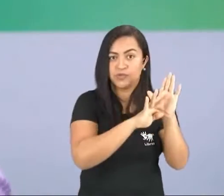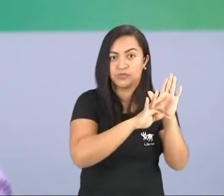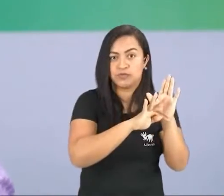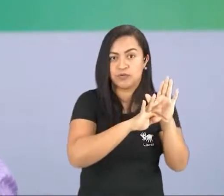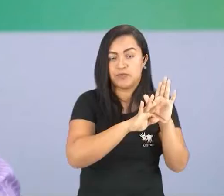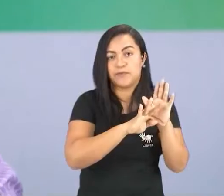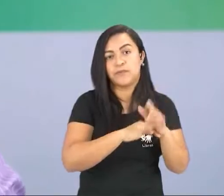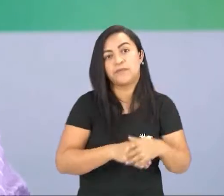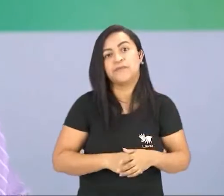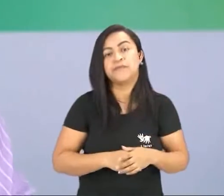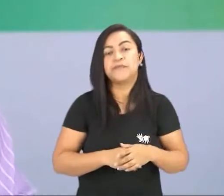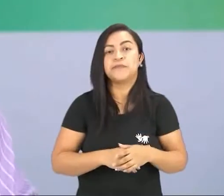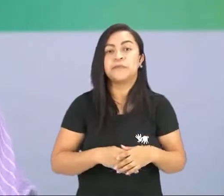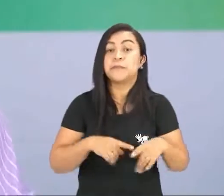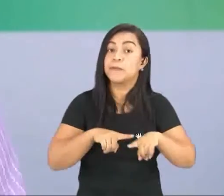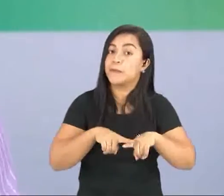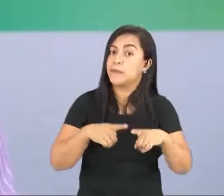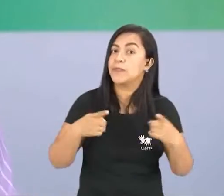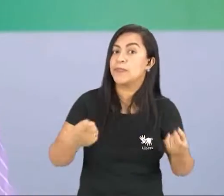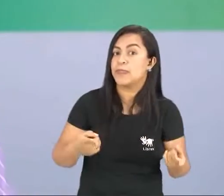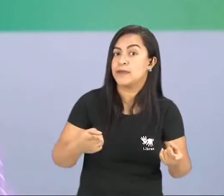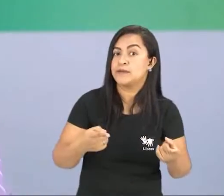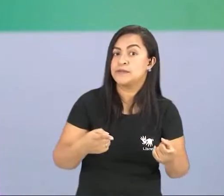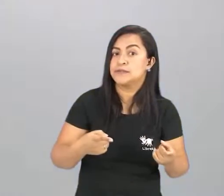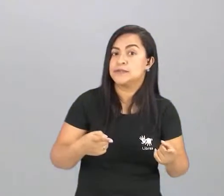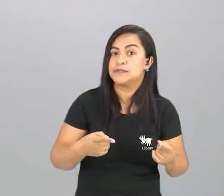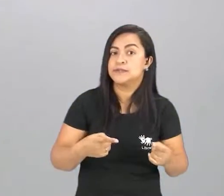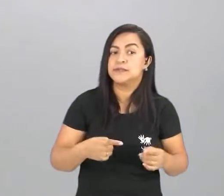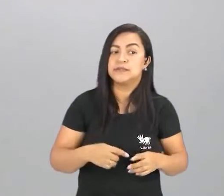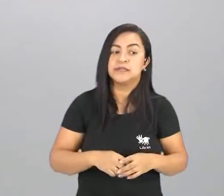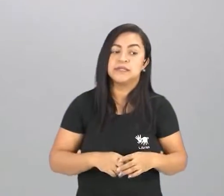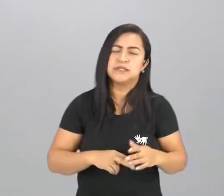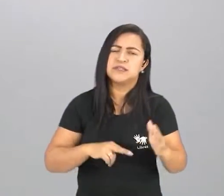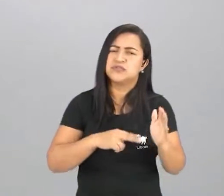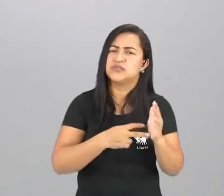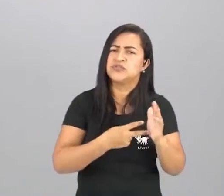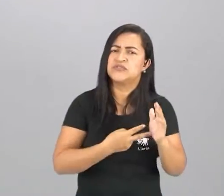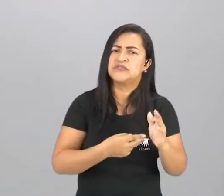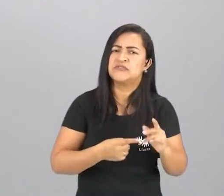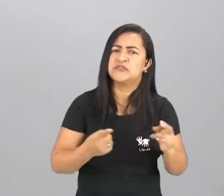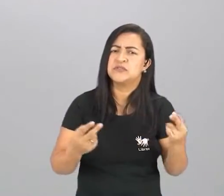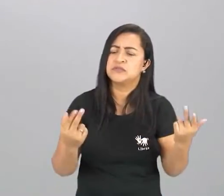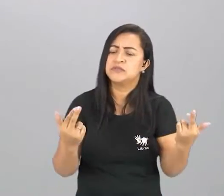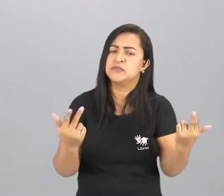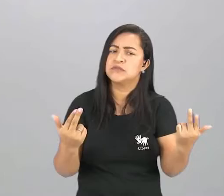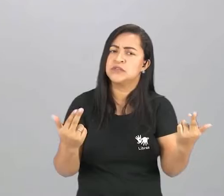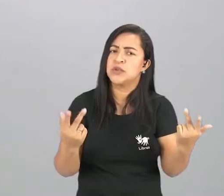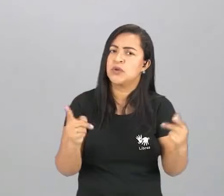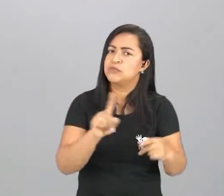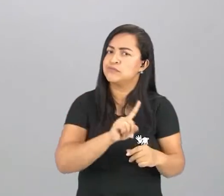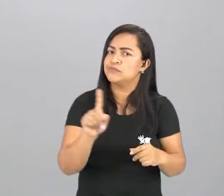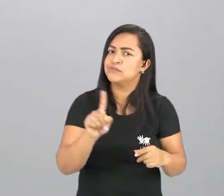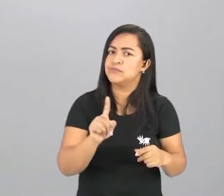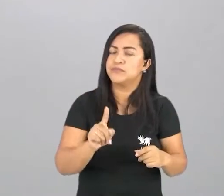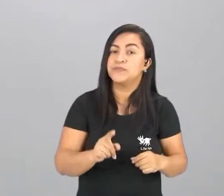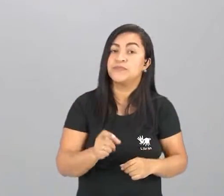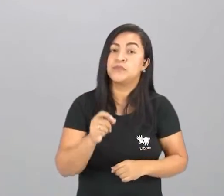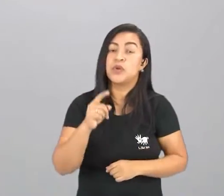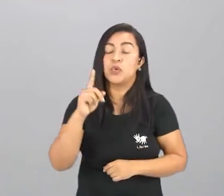tipo textual. Mas isso não significa dizer que ambos são uma coisa ou outra, certo? Um